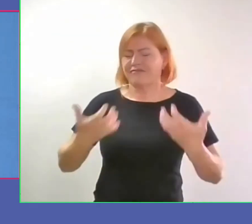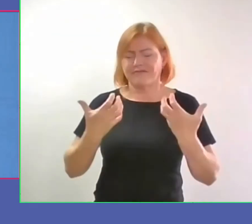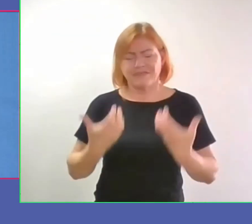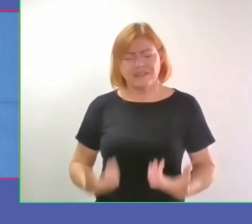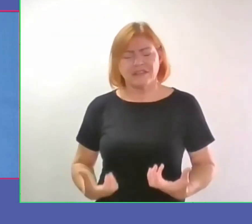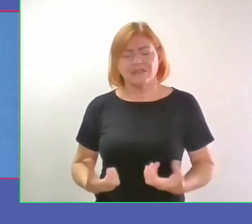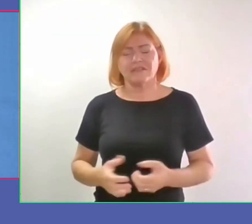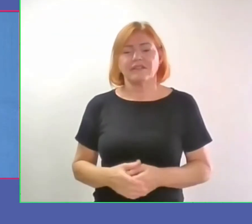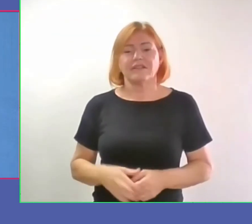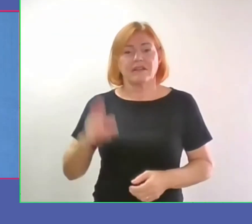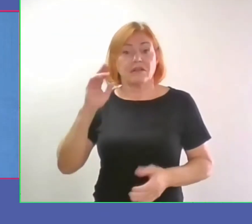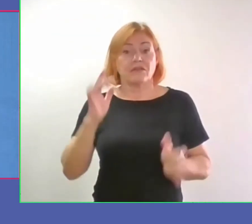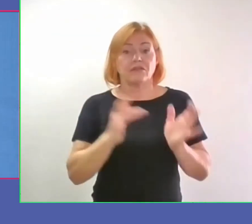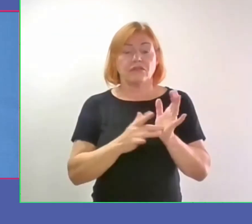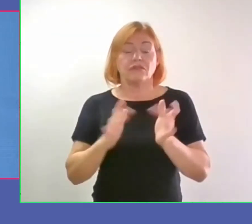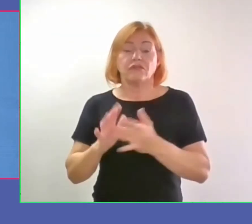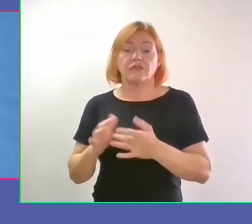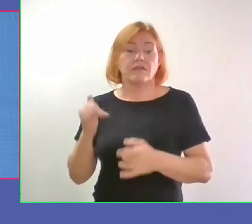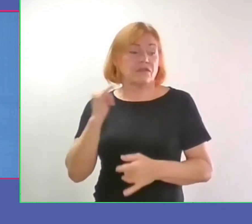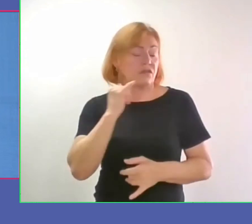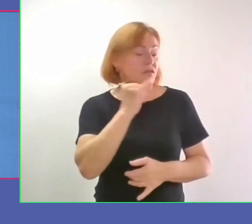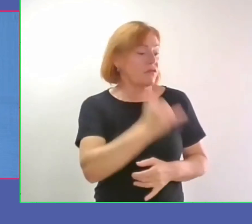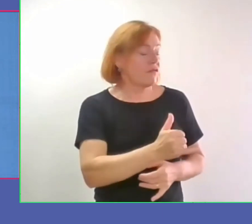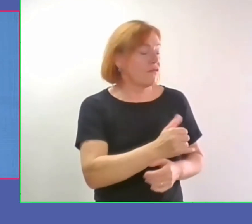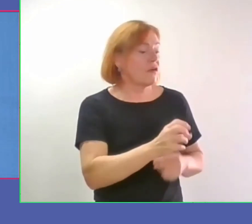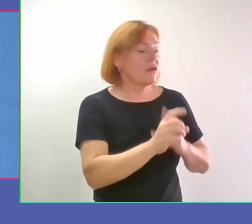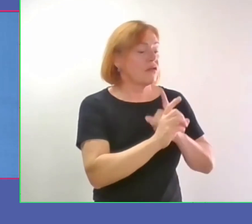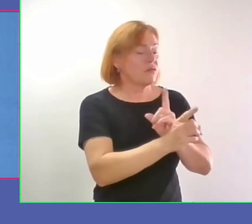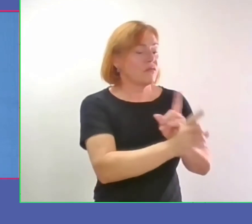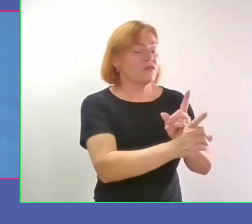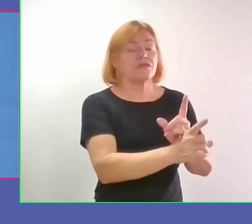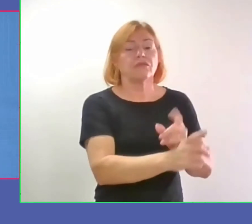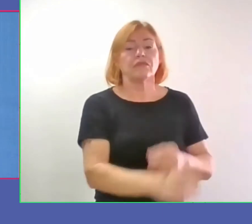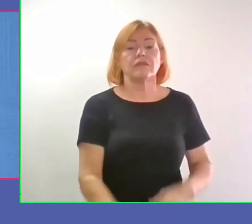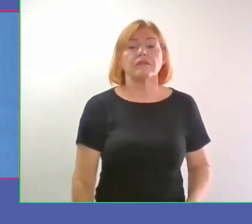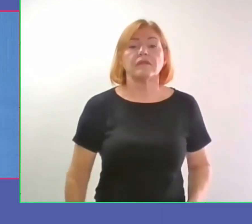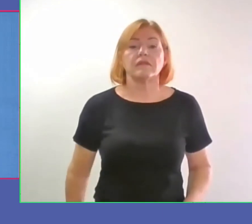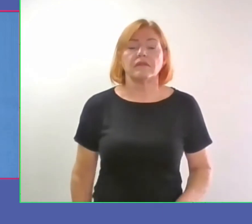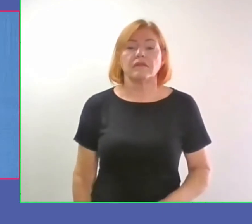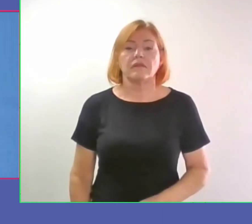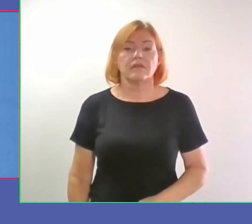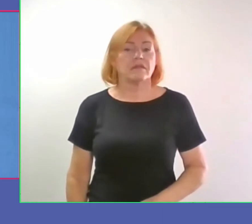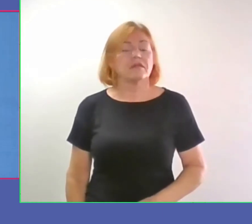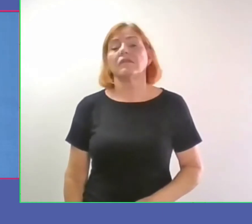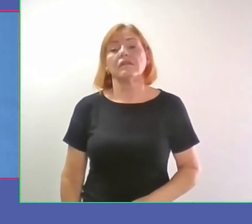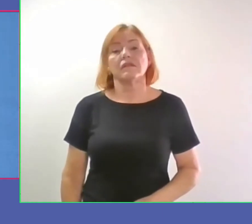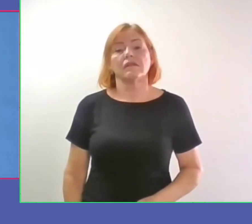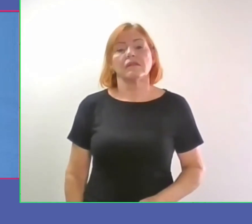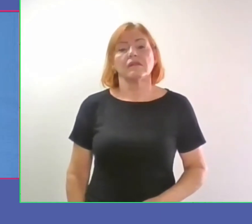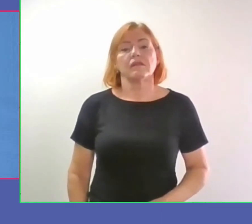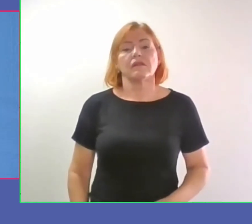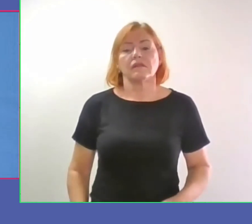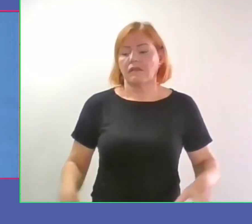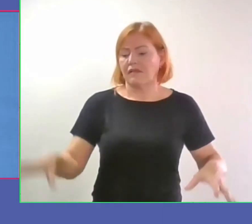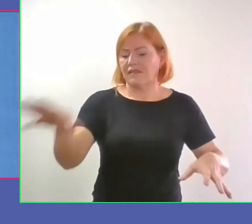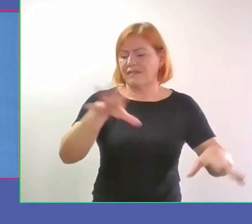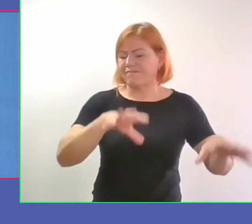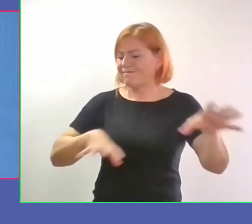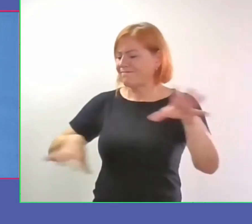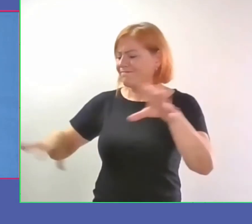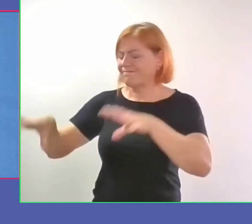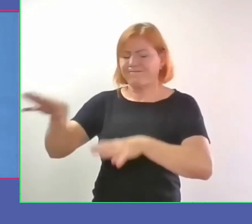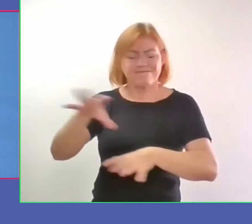discípulos, versículo 37 e 38, né, a seara na verdade é grande, mas os trabalhadores são poucos.